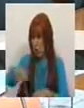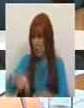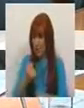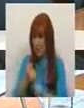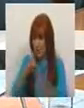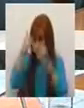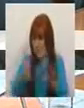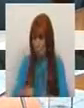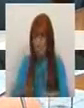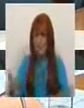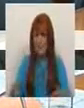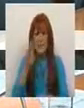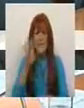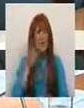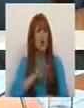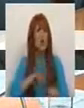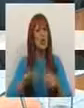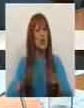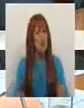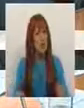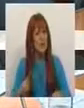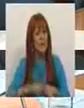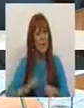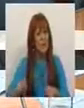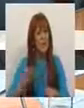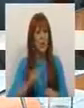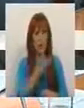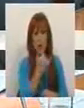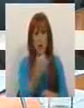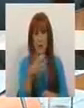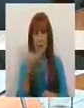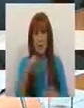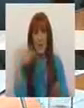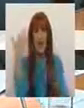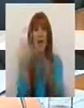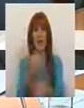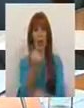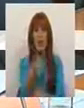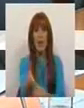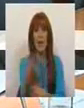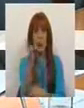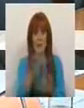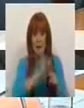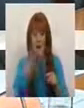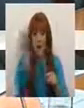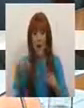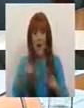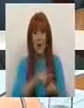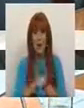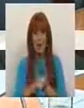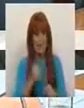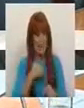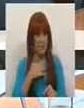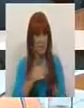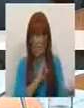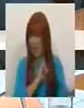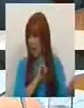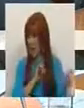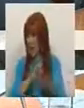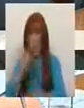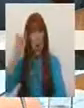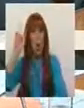trabalho. Senhoras e senhores deputados, durante o período de 2011 a 2014, estas empresas,